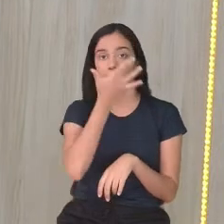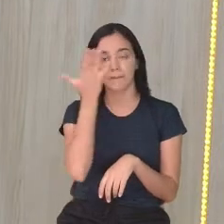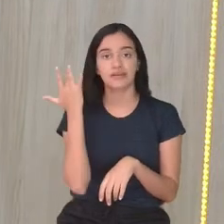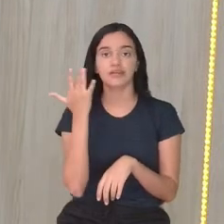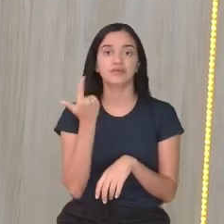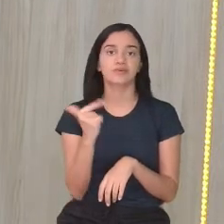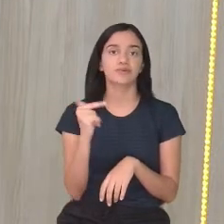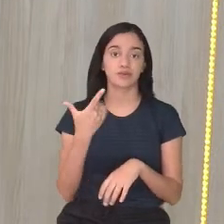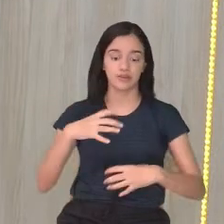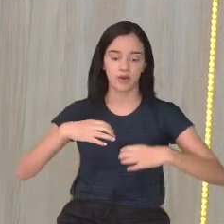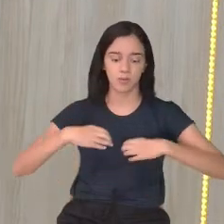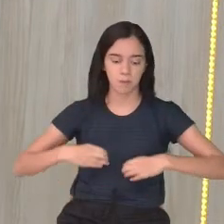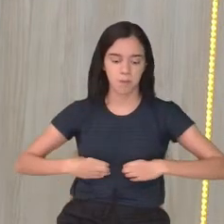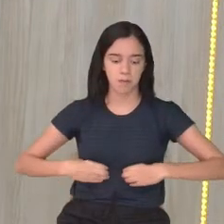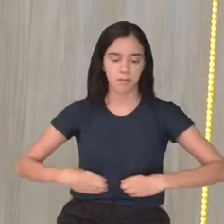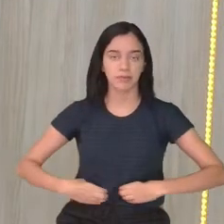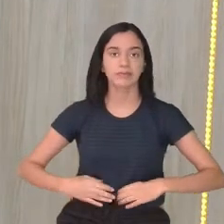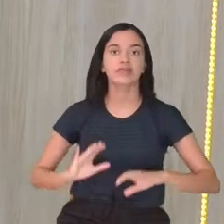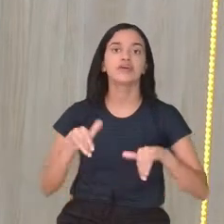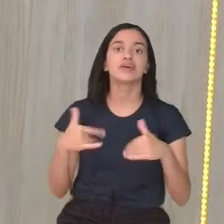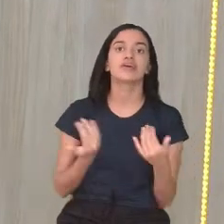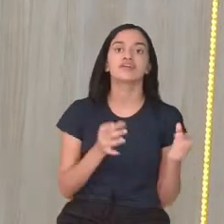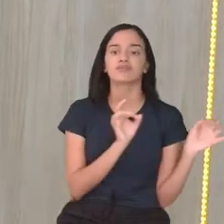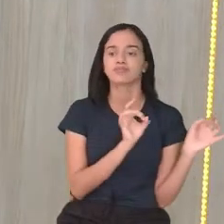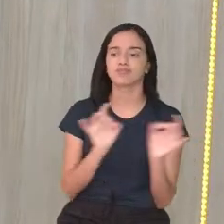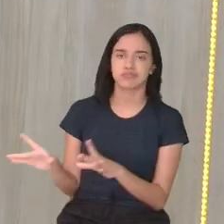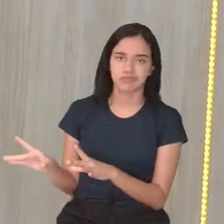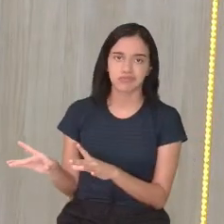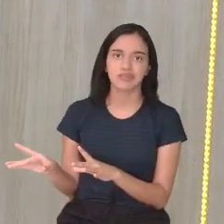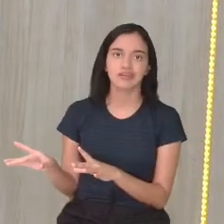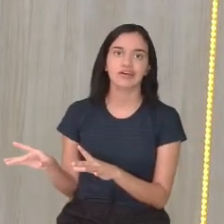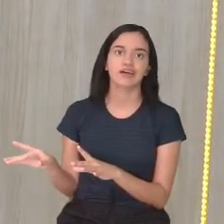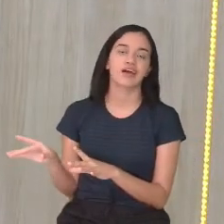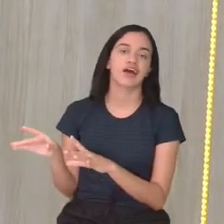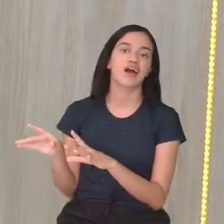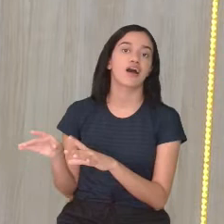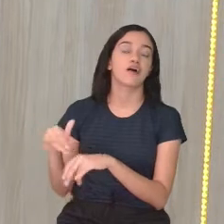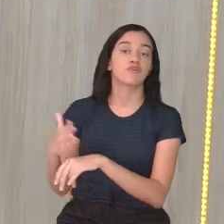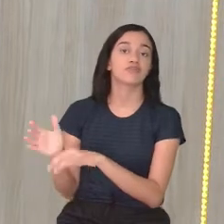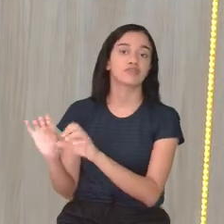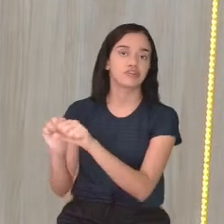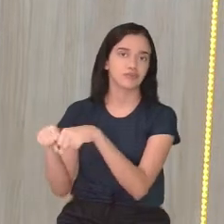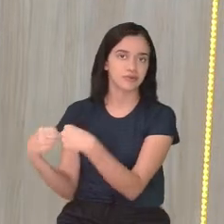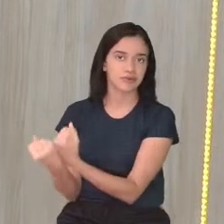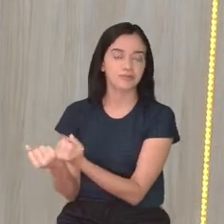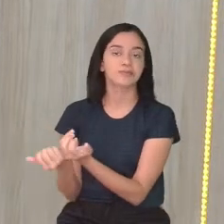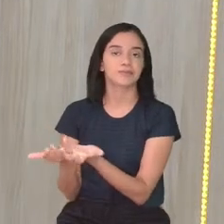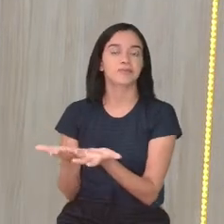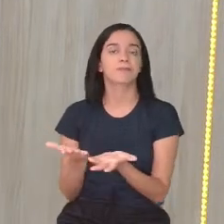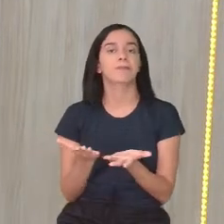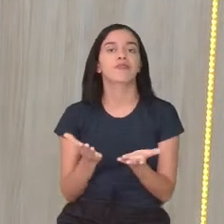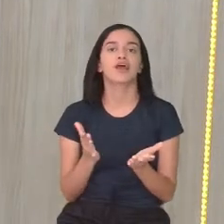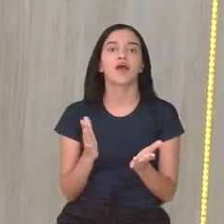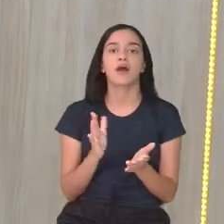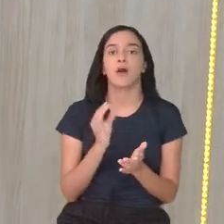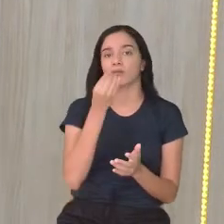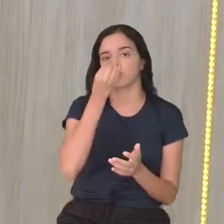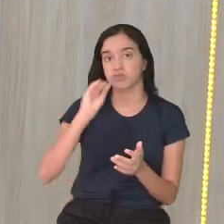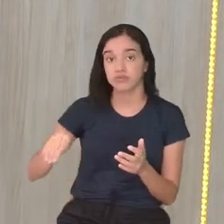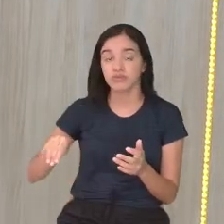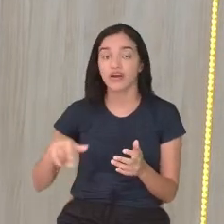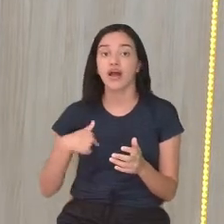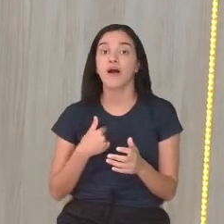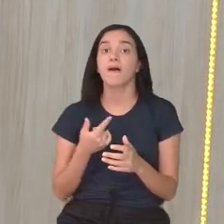esse porte físico, né, elas eram meio que desprezadas ali na sociedade. Então, por isso que eu digo, volta